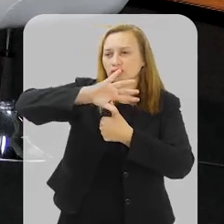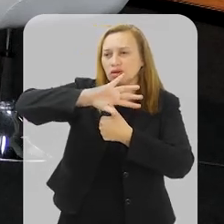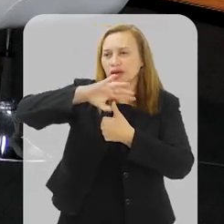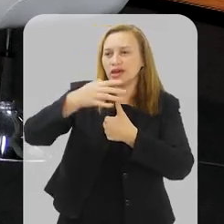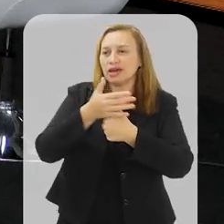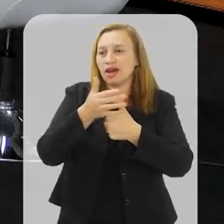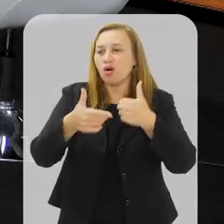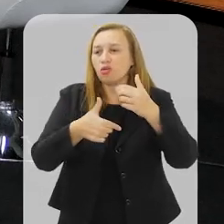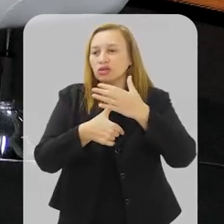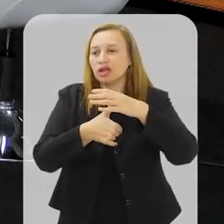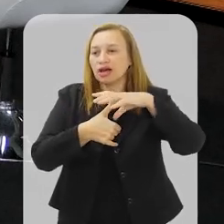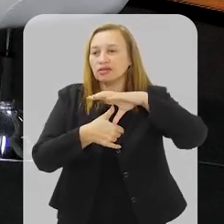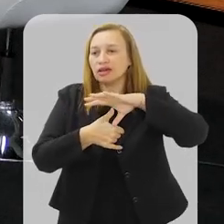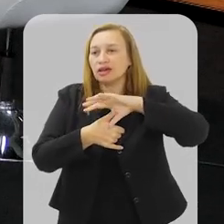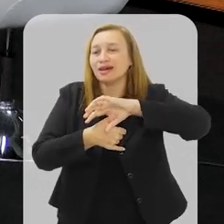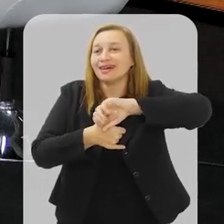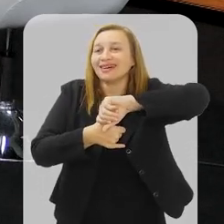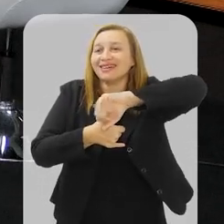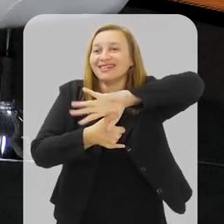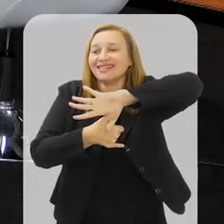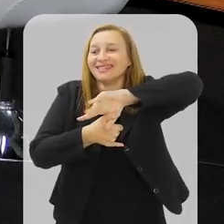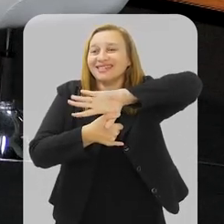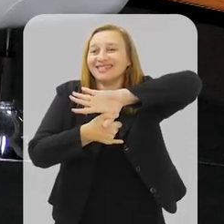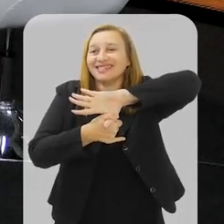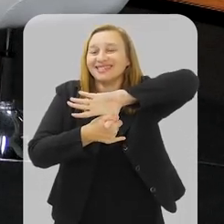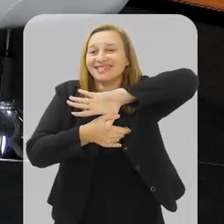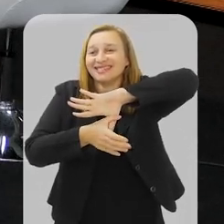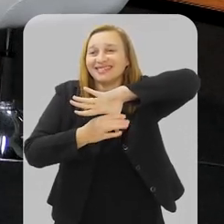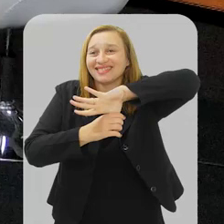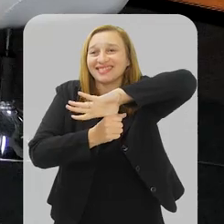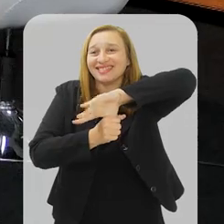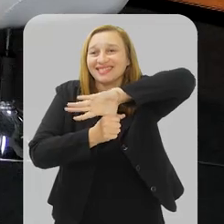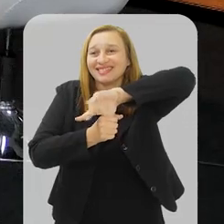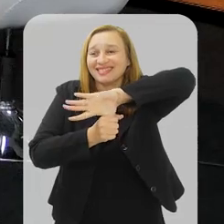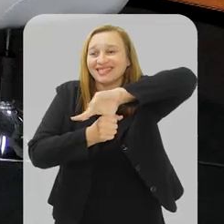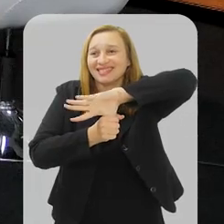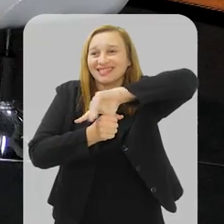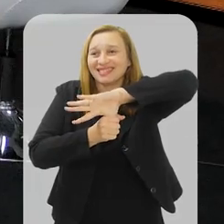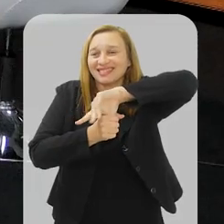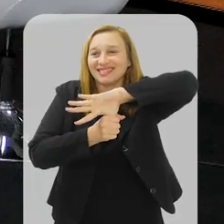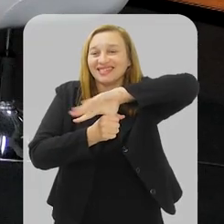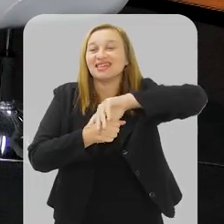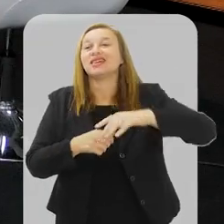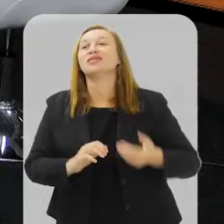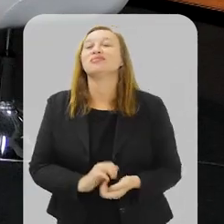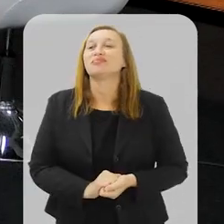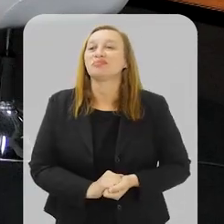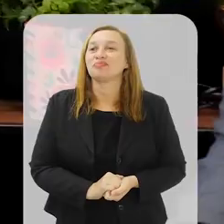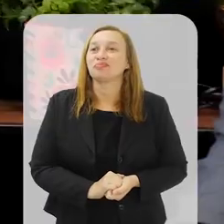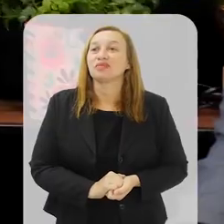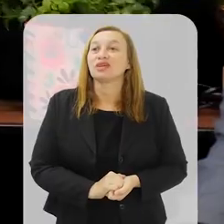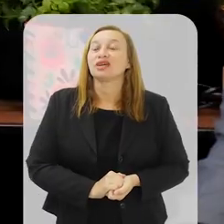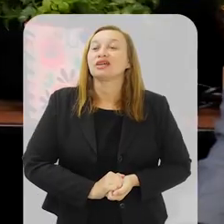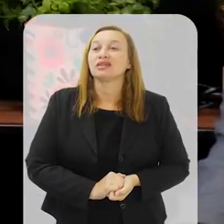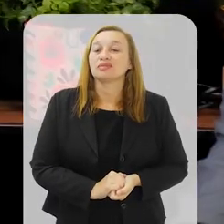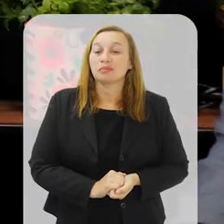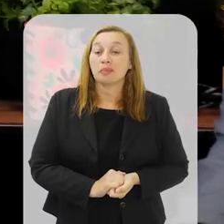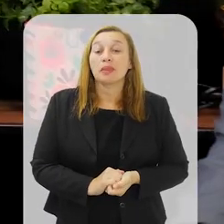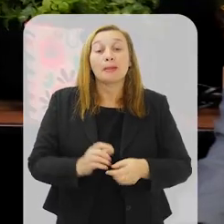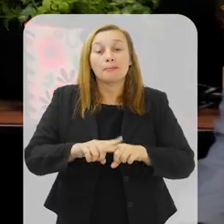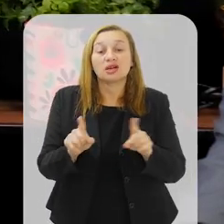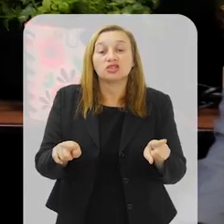missões estrangeiras no meu entender isso reflete um pouco não só do aspecto cosmopolita do Rio de